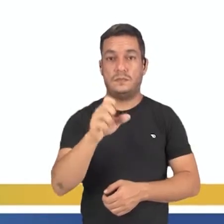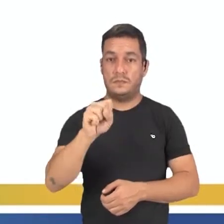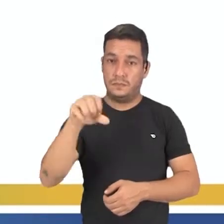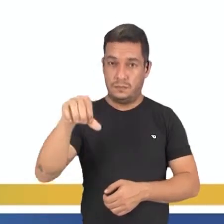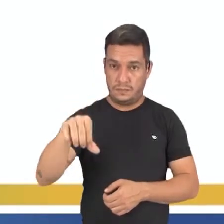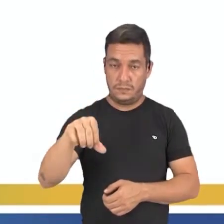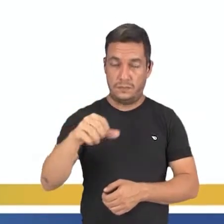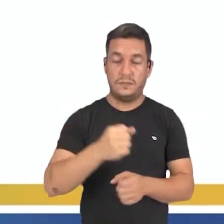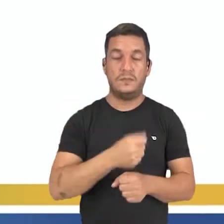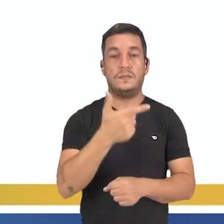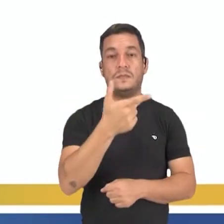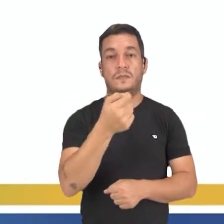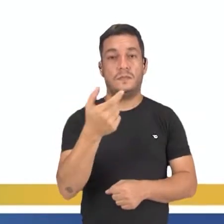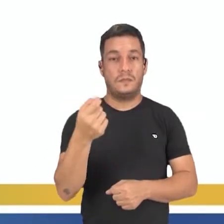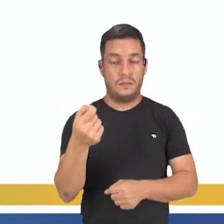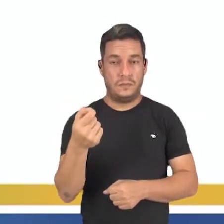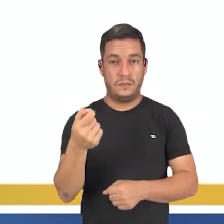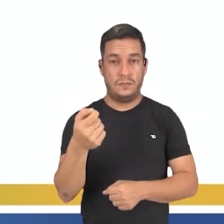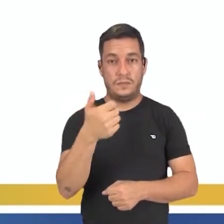2,89, nos anos 2000,